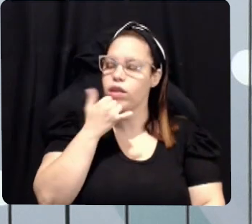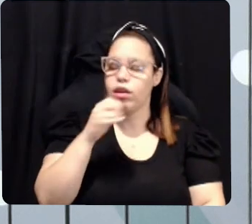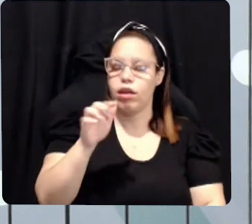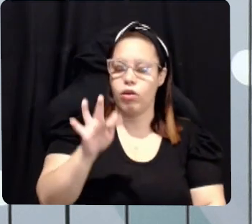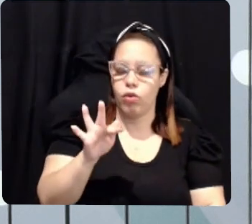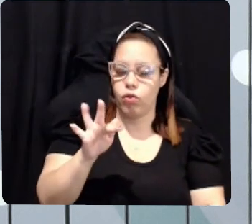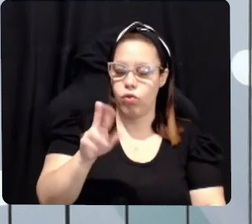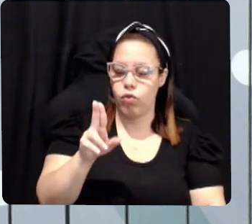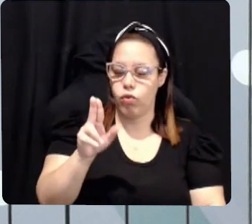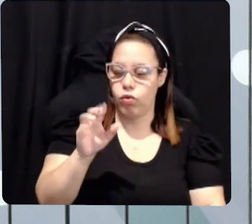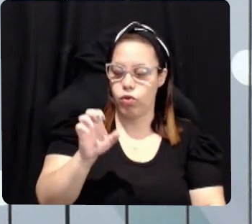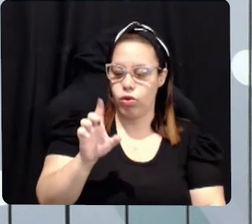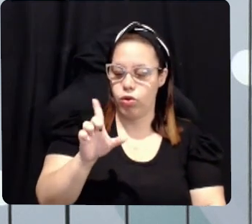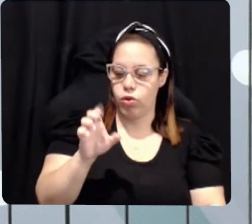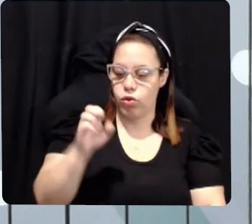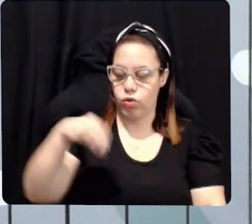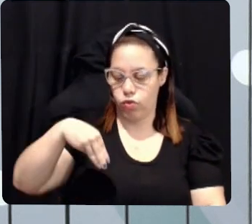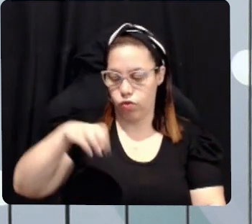Sulene Pirana,